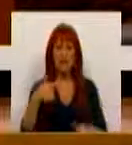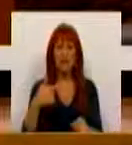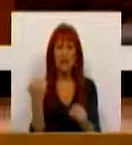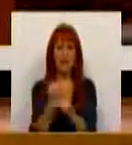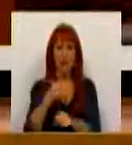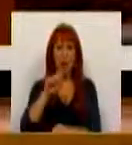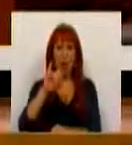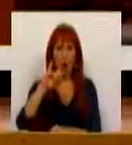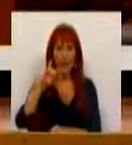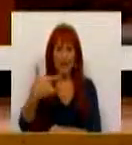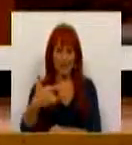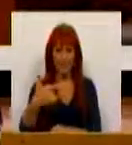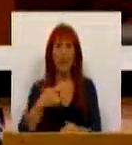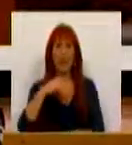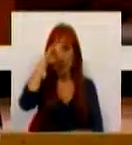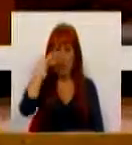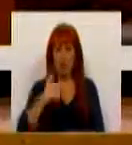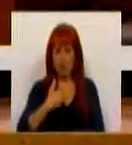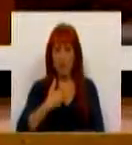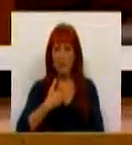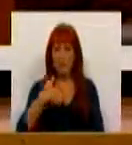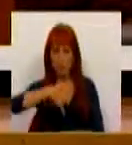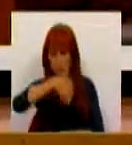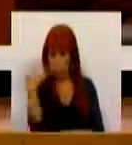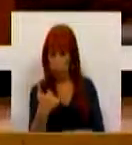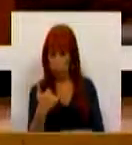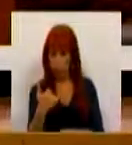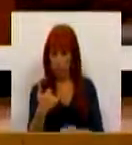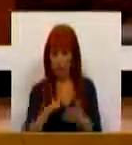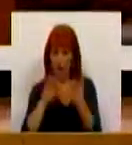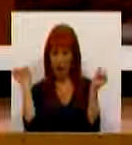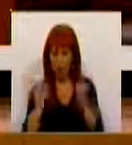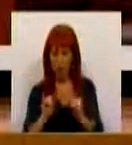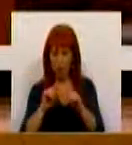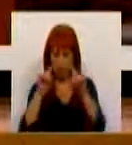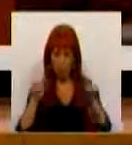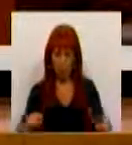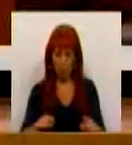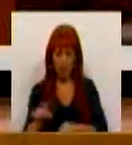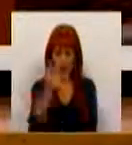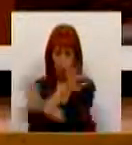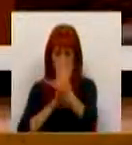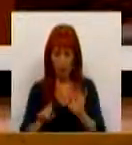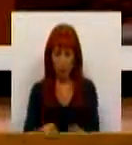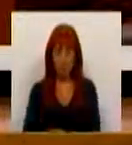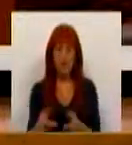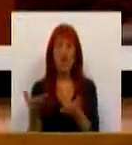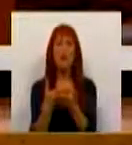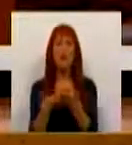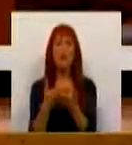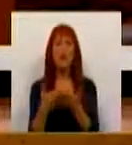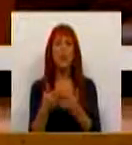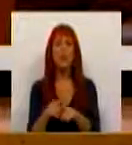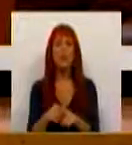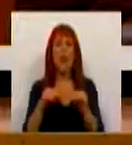Trabalho. Lembro-me que o segundo acordo-quadro europeu, negociado